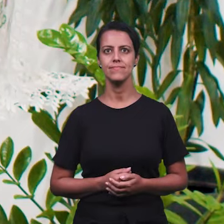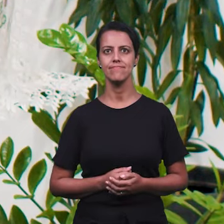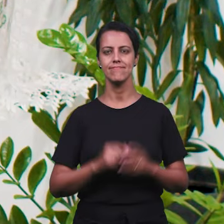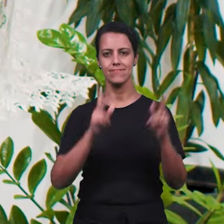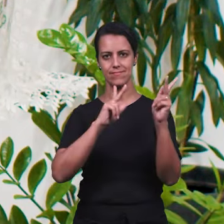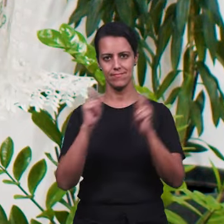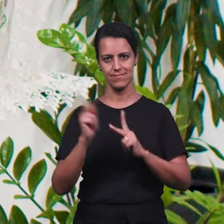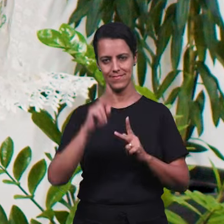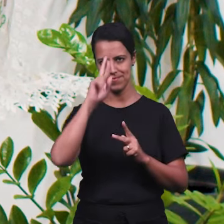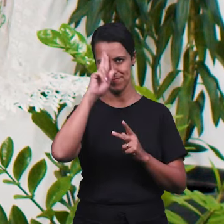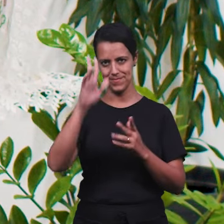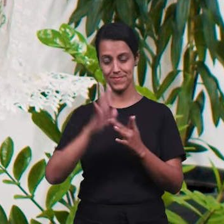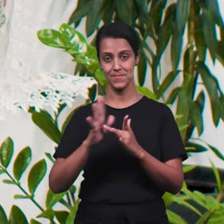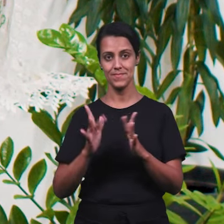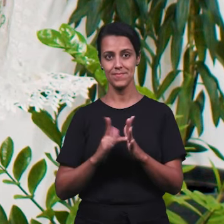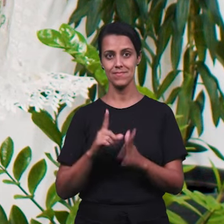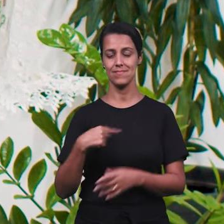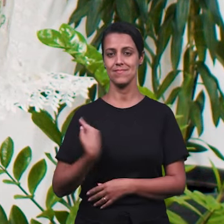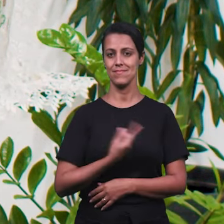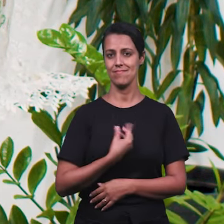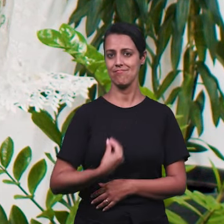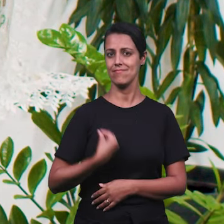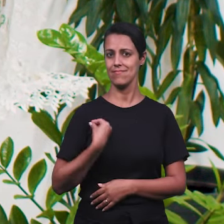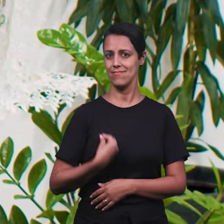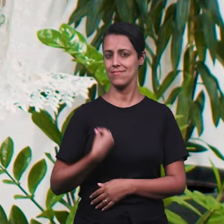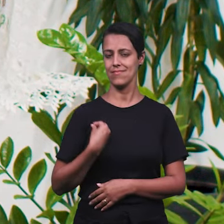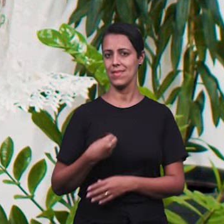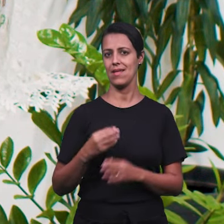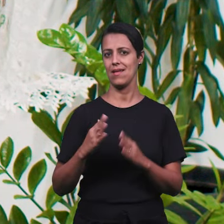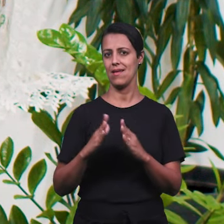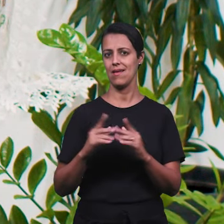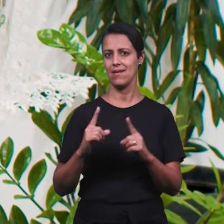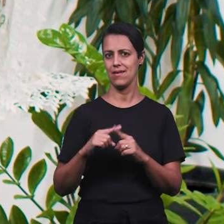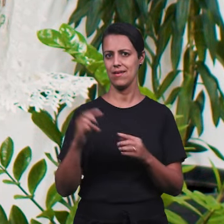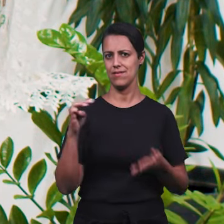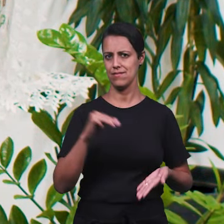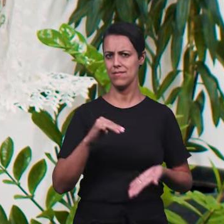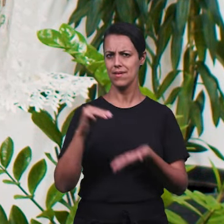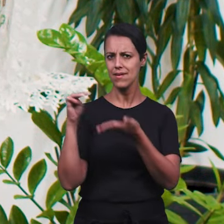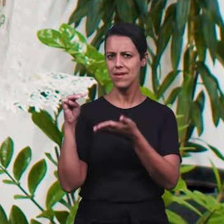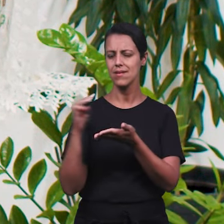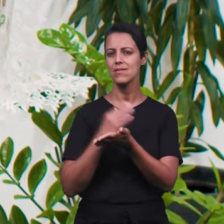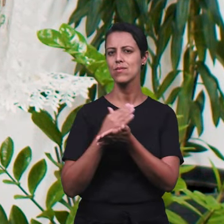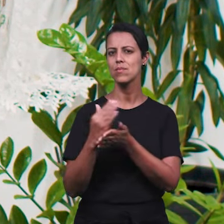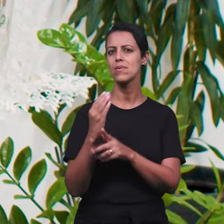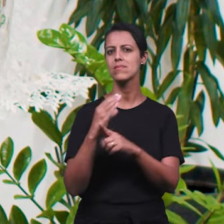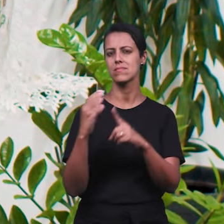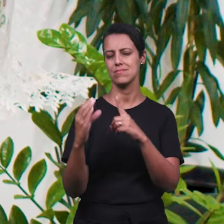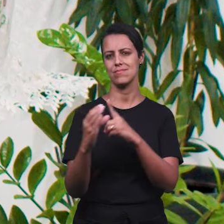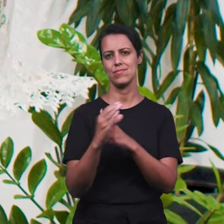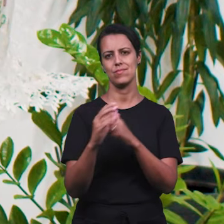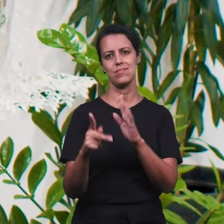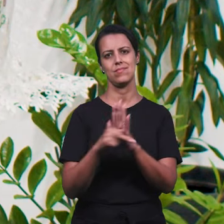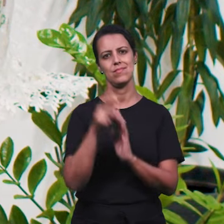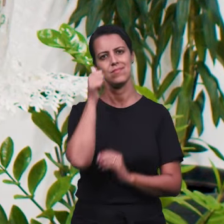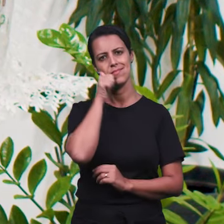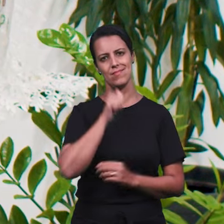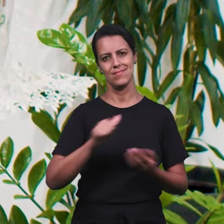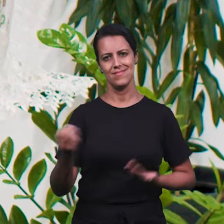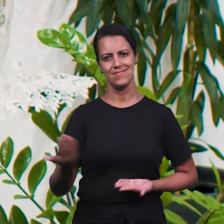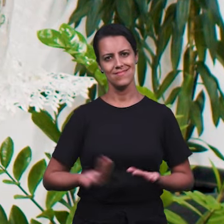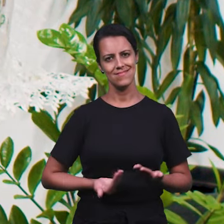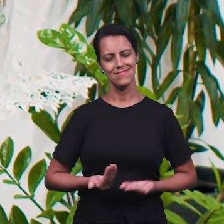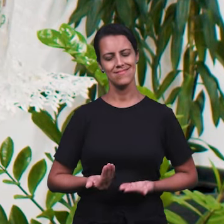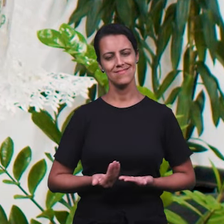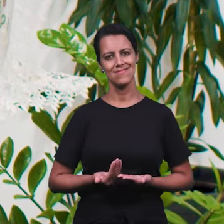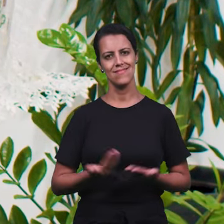a paz do Senhor Jesus Somos da Igreja Cristã Maranata e vamos dar início ao culto de oração das senhoras e convido a todos a